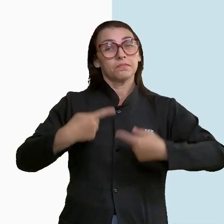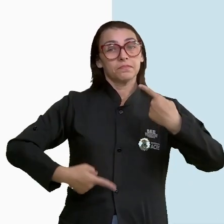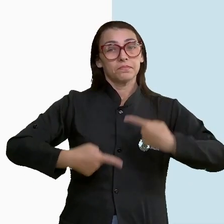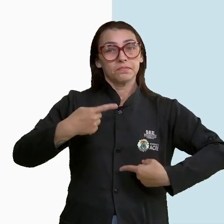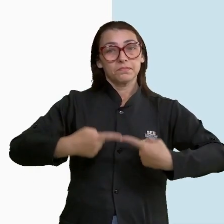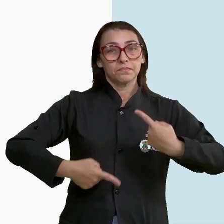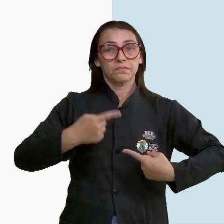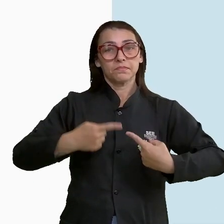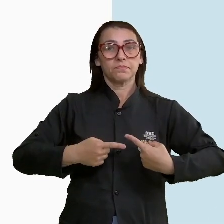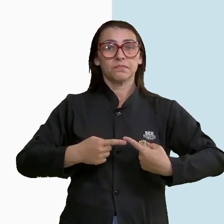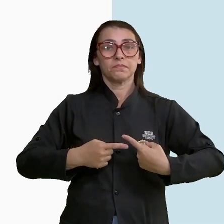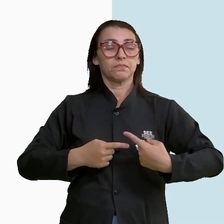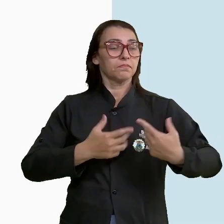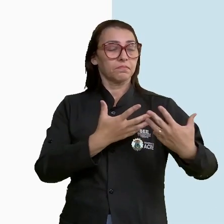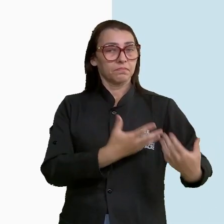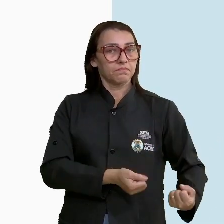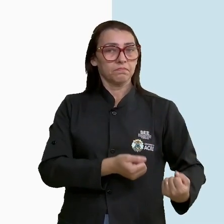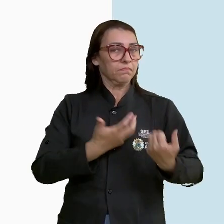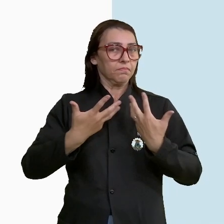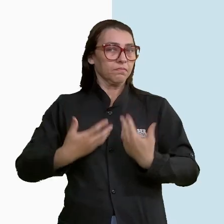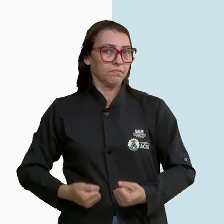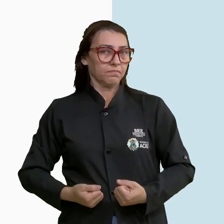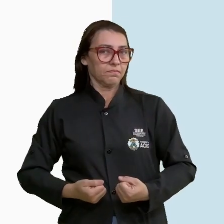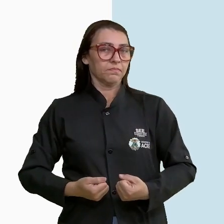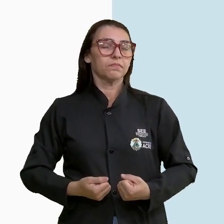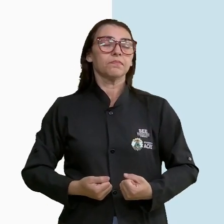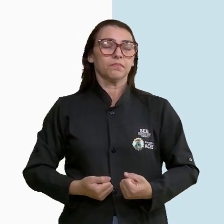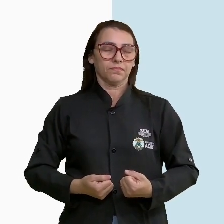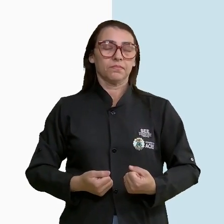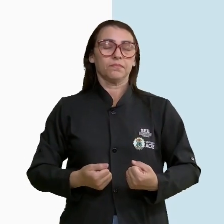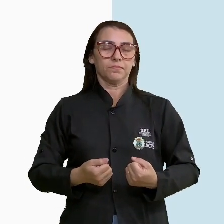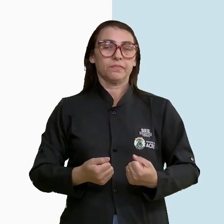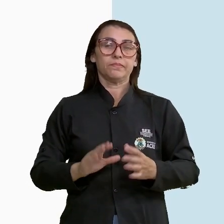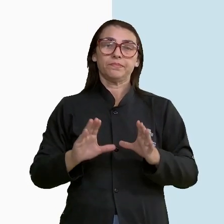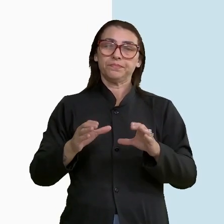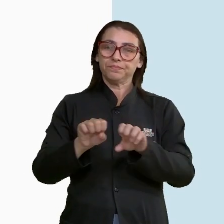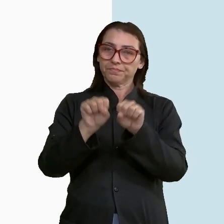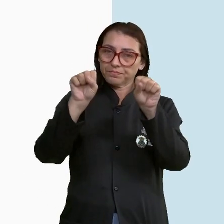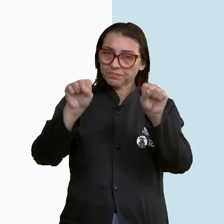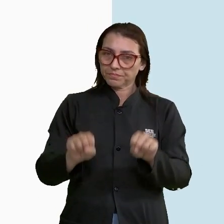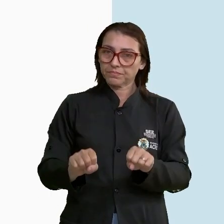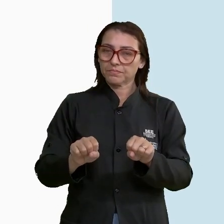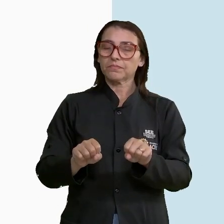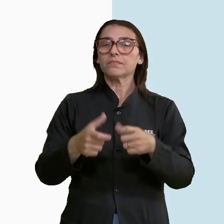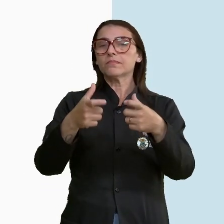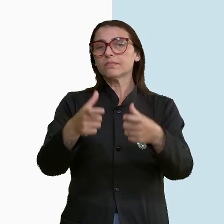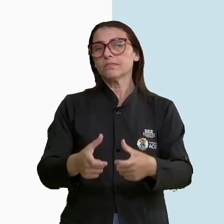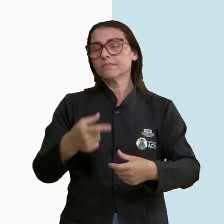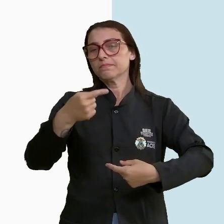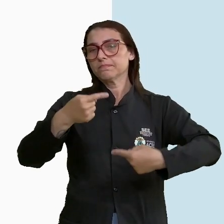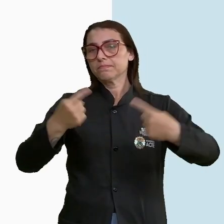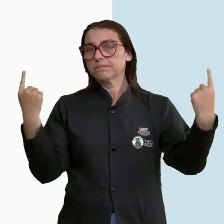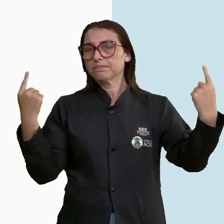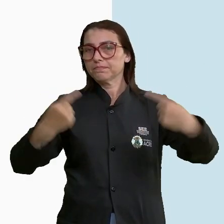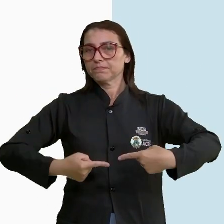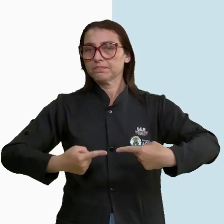políticas, um defende A, outro defende B. Então, as redes, elas são palcos de